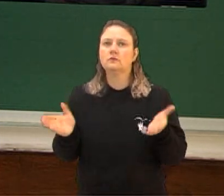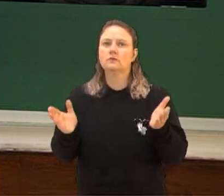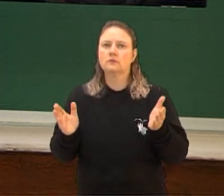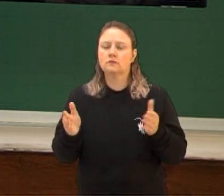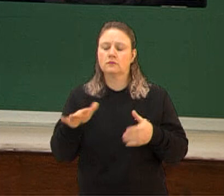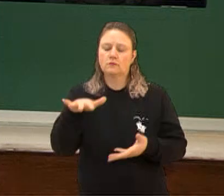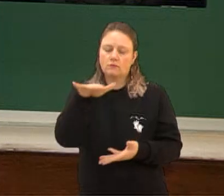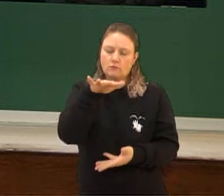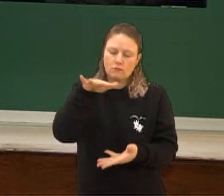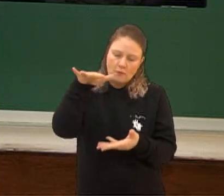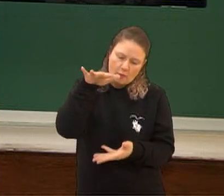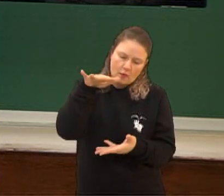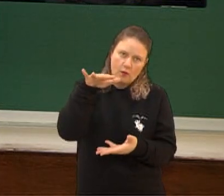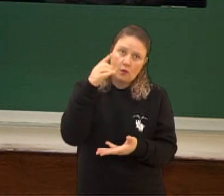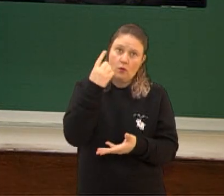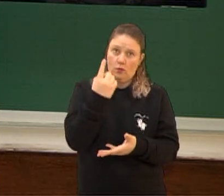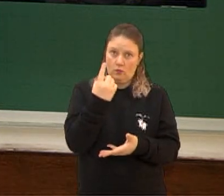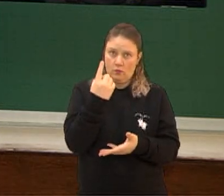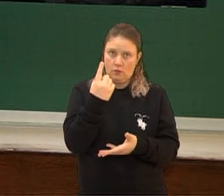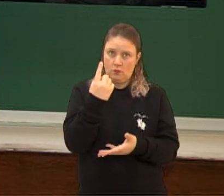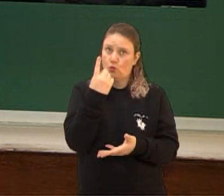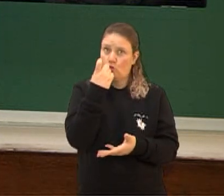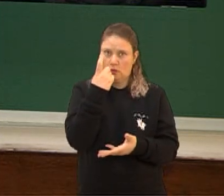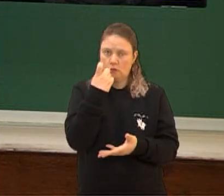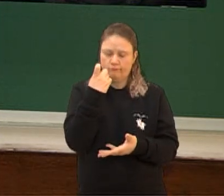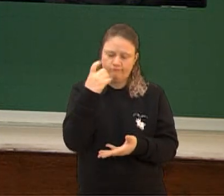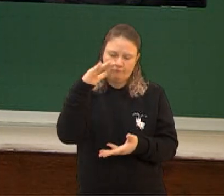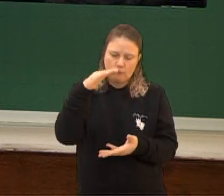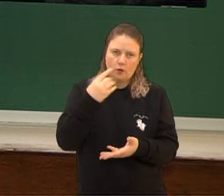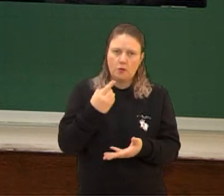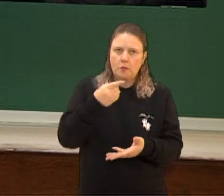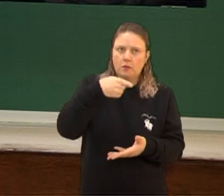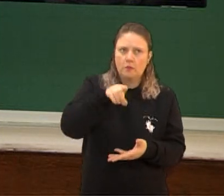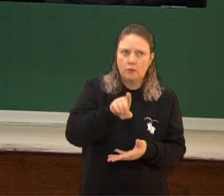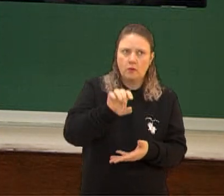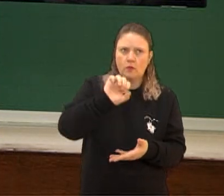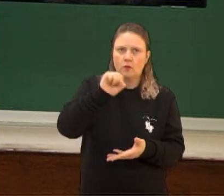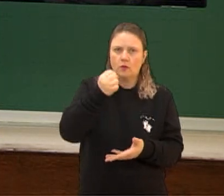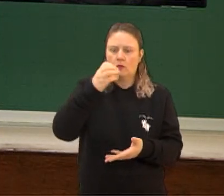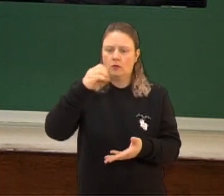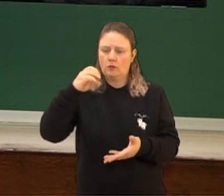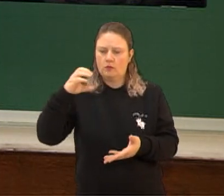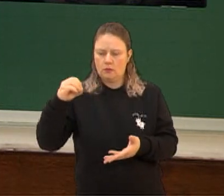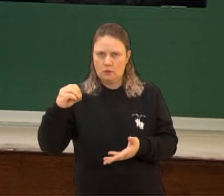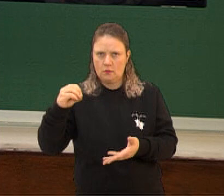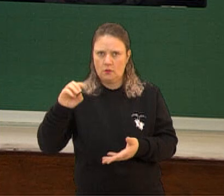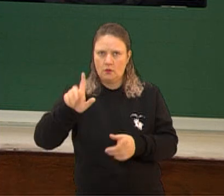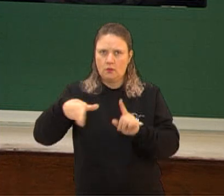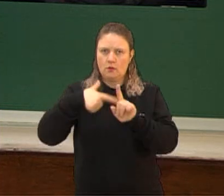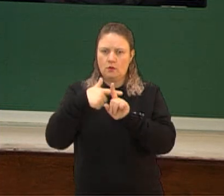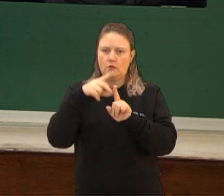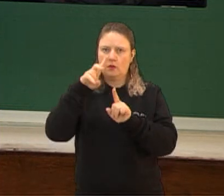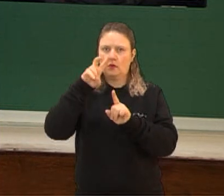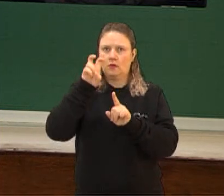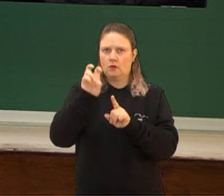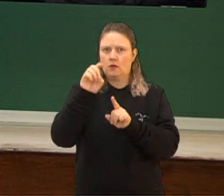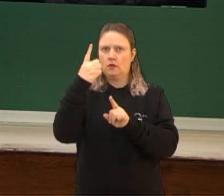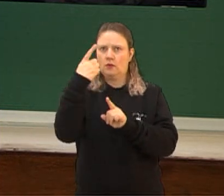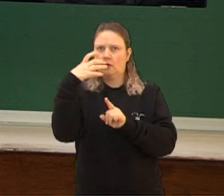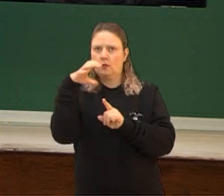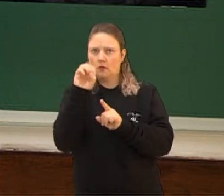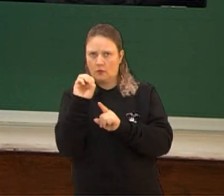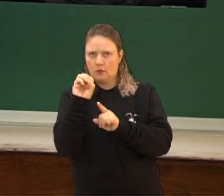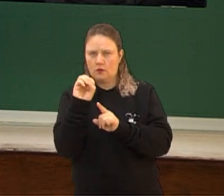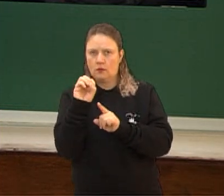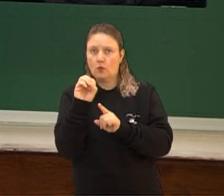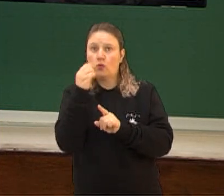dessas caixas, mas ainda sem considerar o vinco, é 1.800 centímetros quadrados mais 510. Então, nós temos para fazer